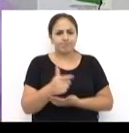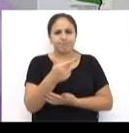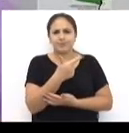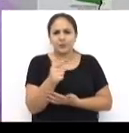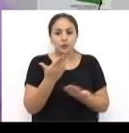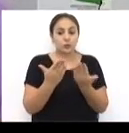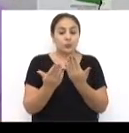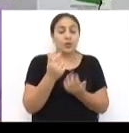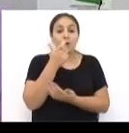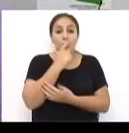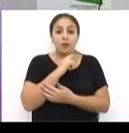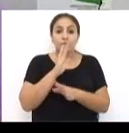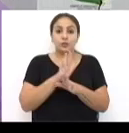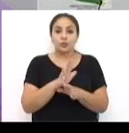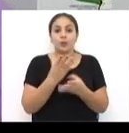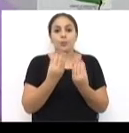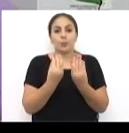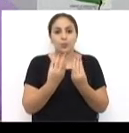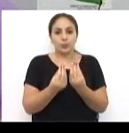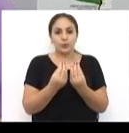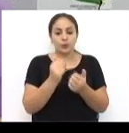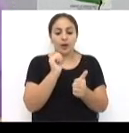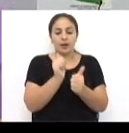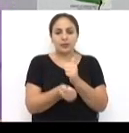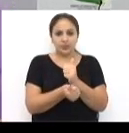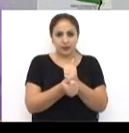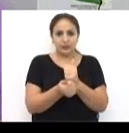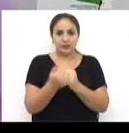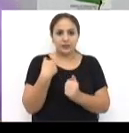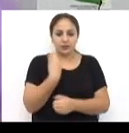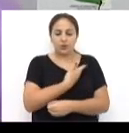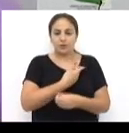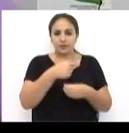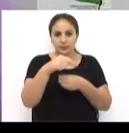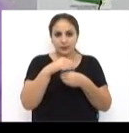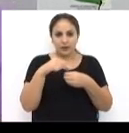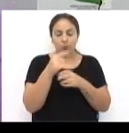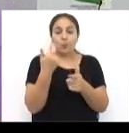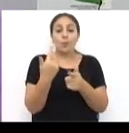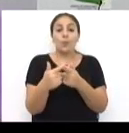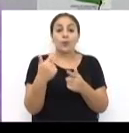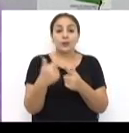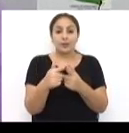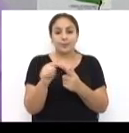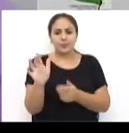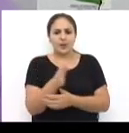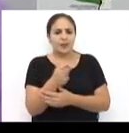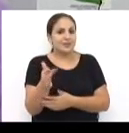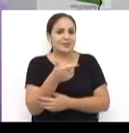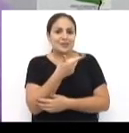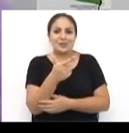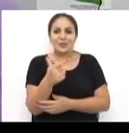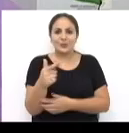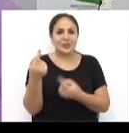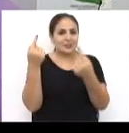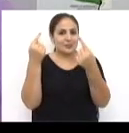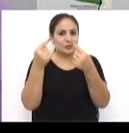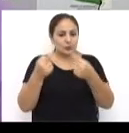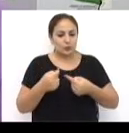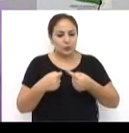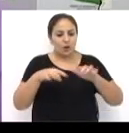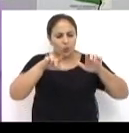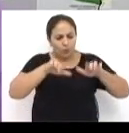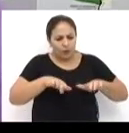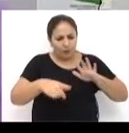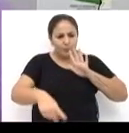de dúvida, iria ajudar e muito nossos atletas locais aqui da nossa cidade. Porque muitas vezes hoje eles não têm uma estrutura, não têm um